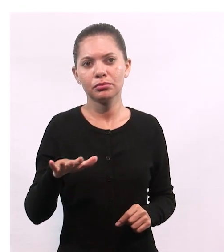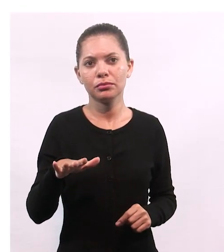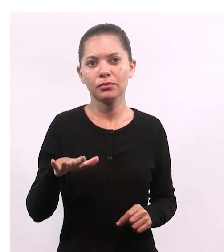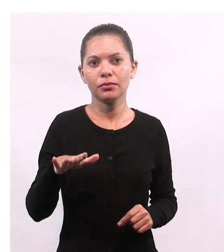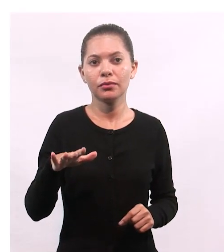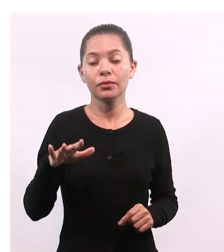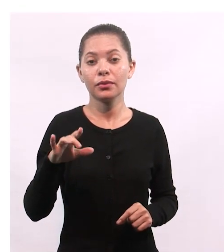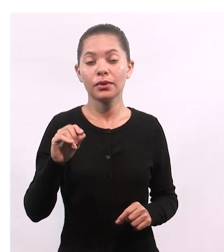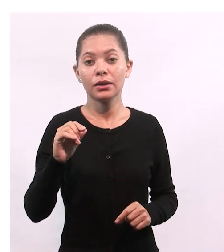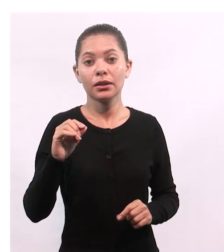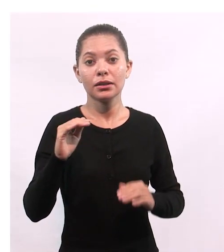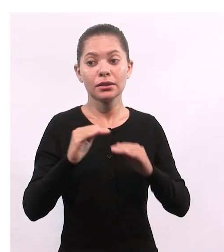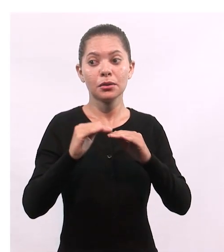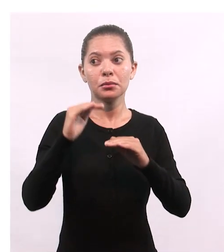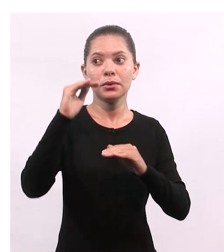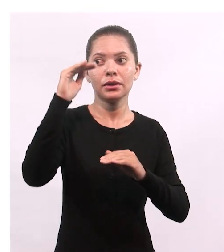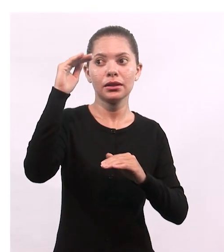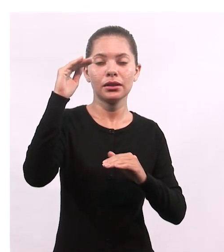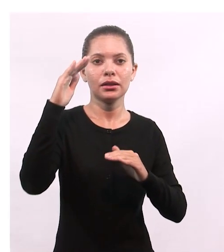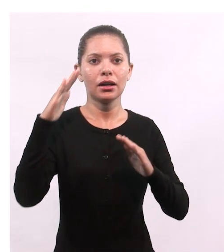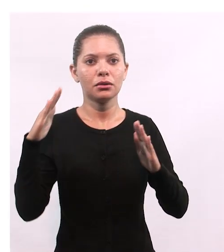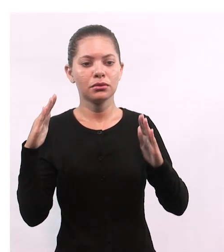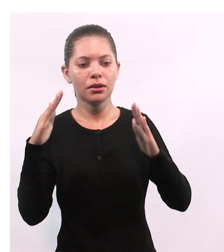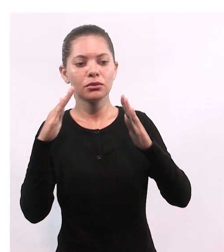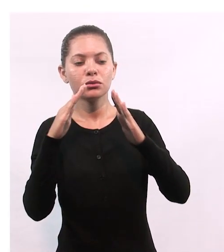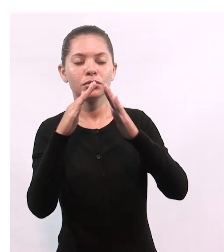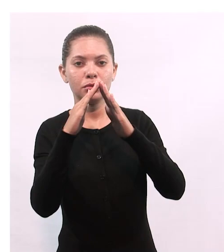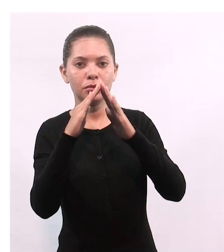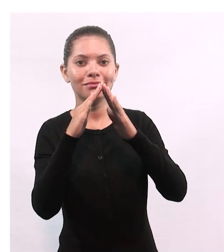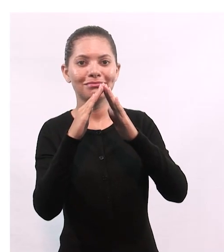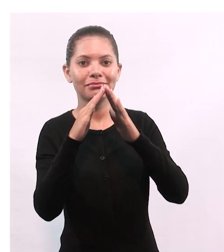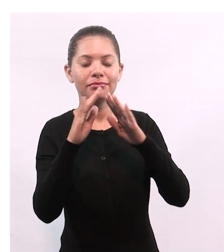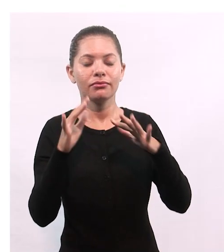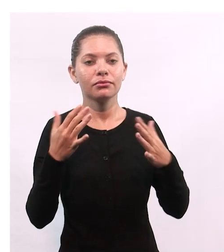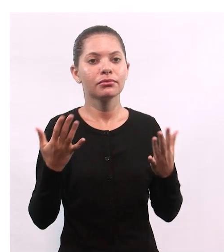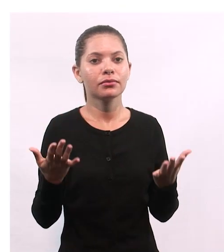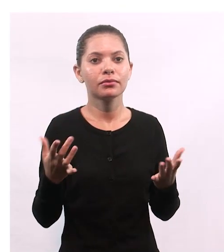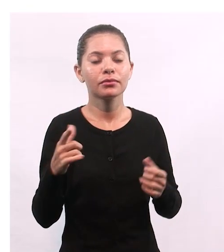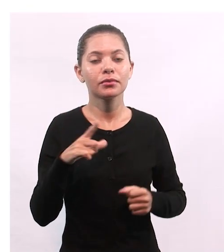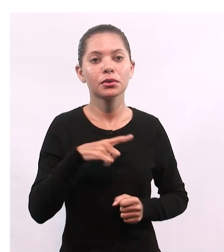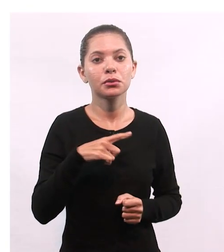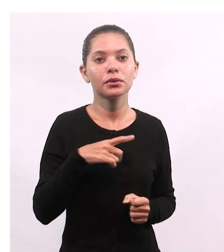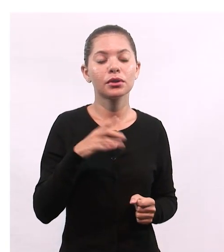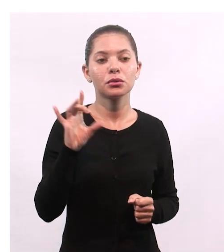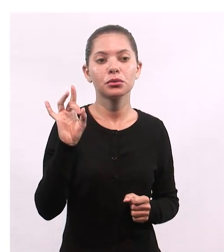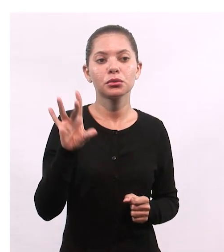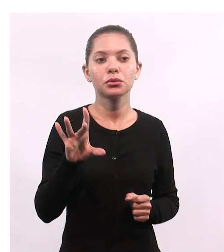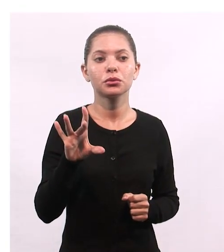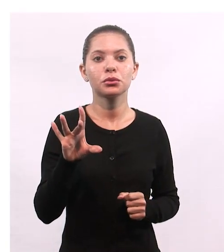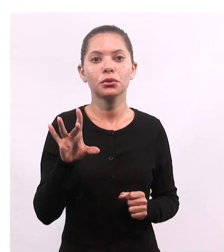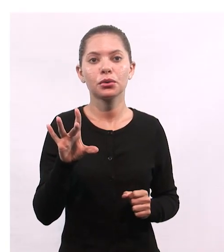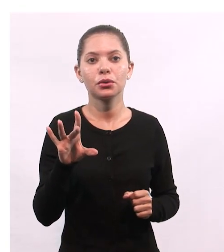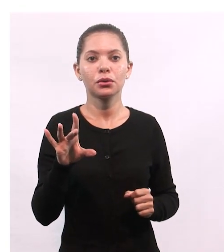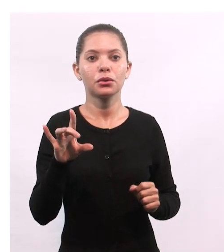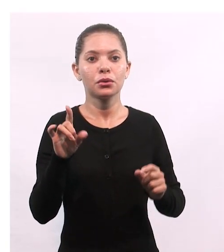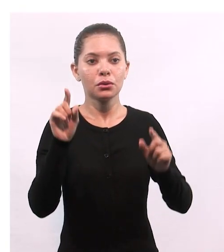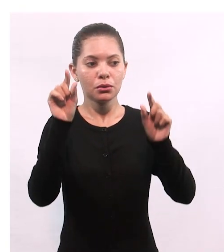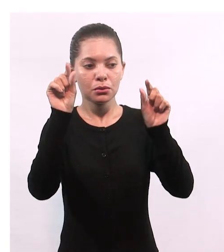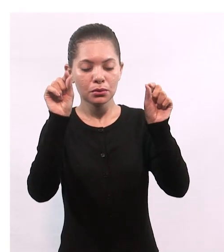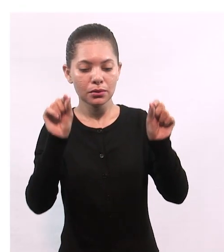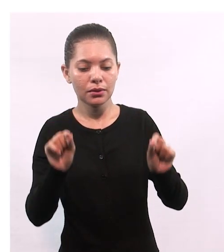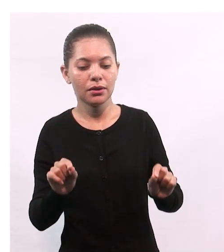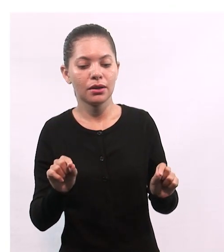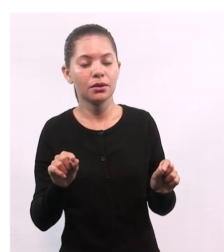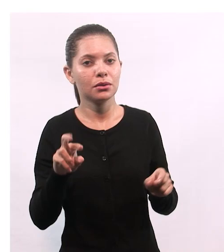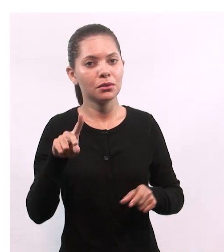projeção dessa figura, um momento os lados vão se encontrar. Então, eu tenho somente um